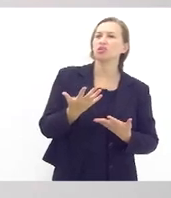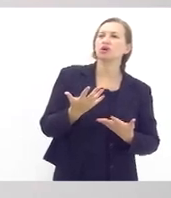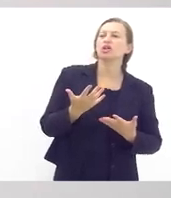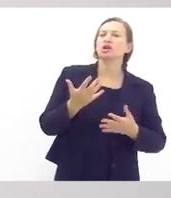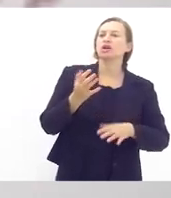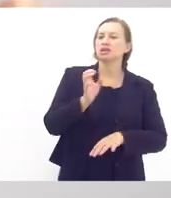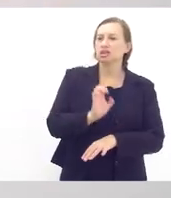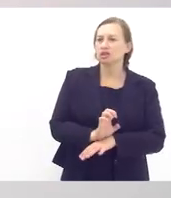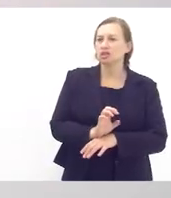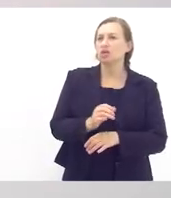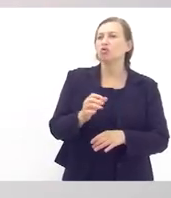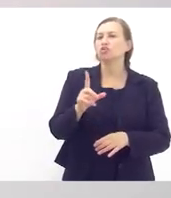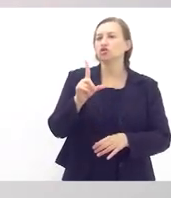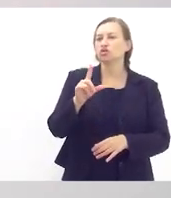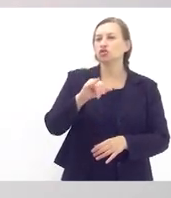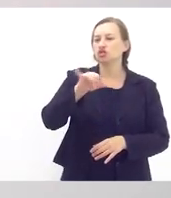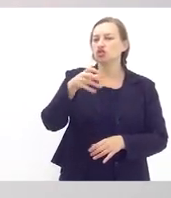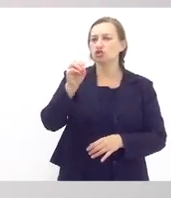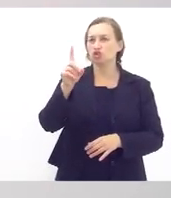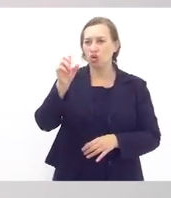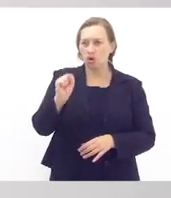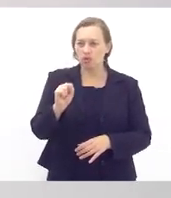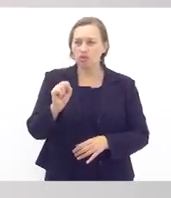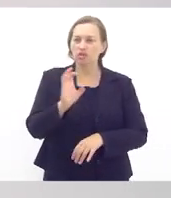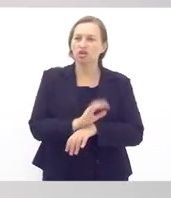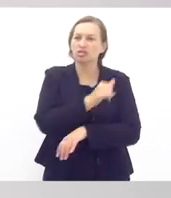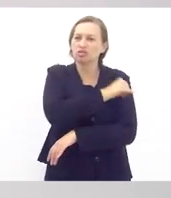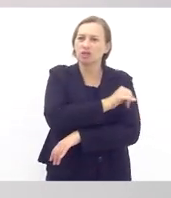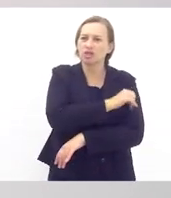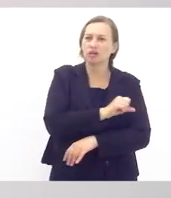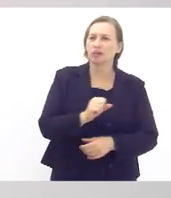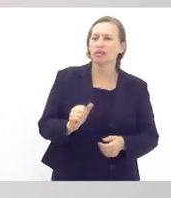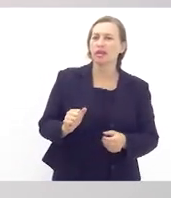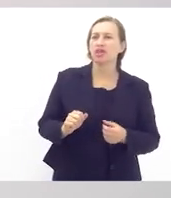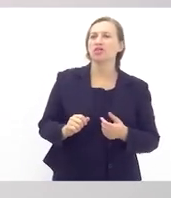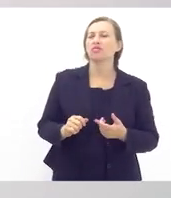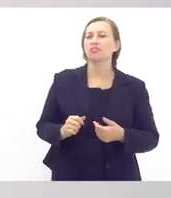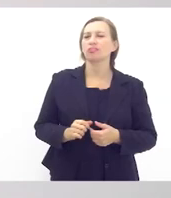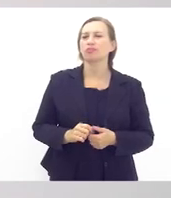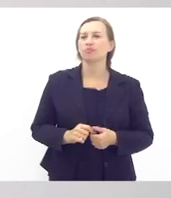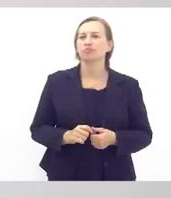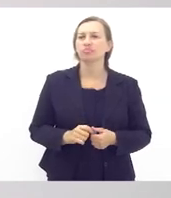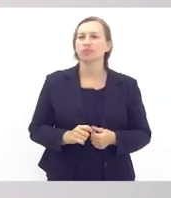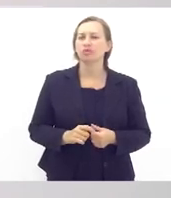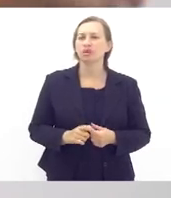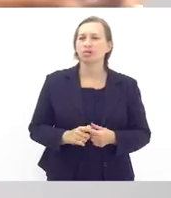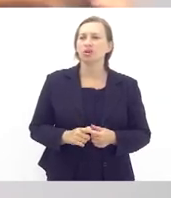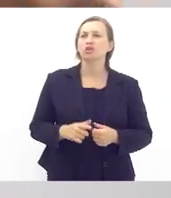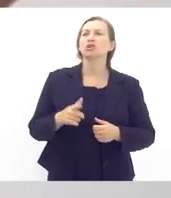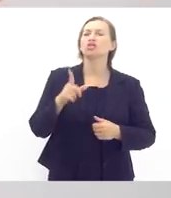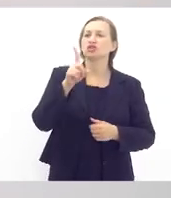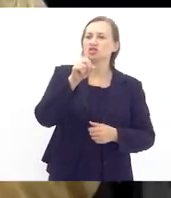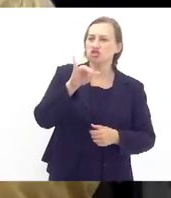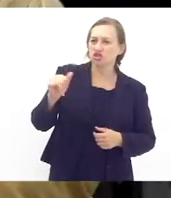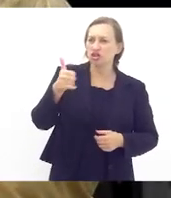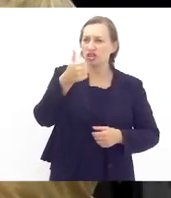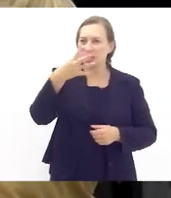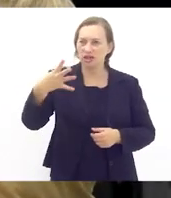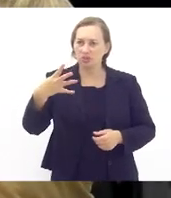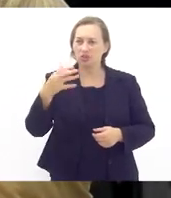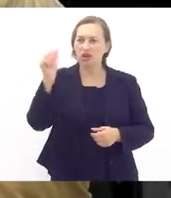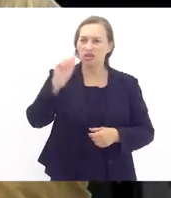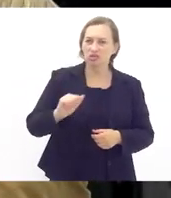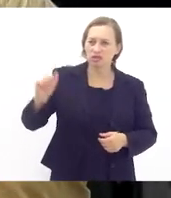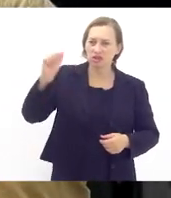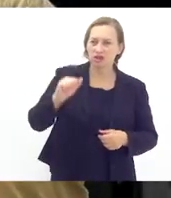do Rio de Janeiro também no dia 28/02 a Associação Brasileira Ah não ele repetiu desculpa no dia 14 Associação